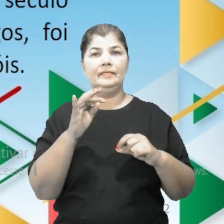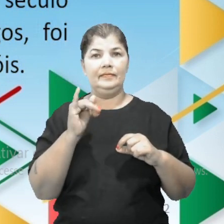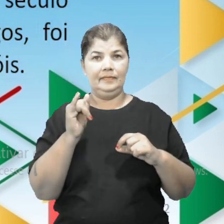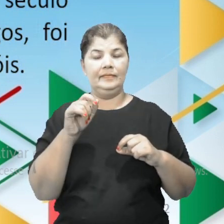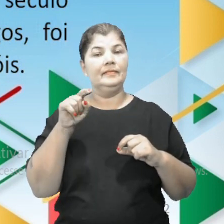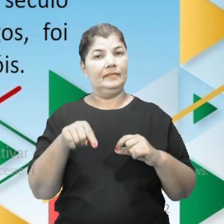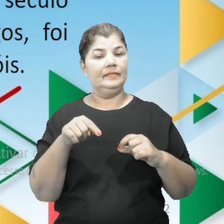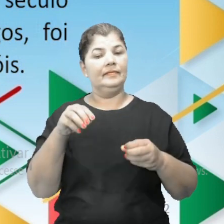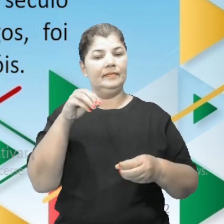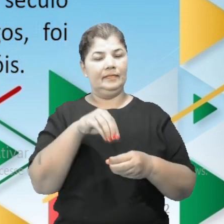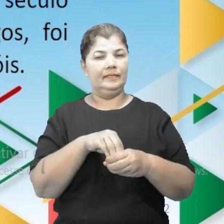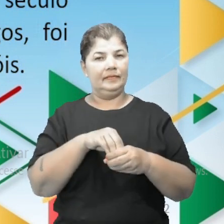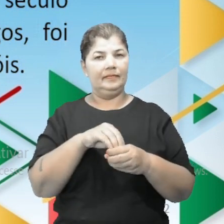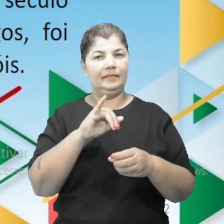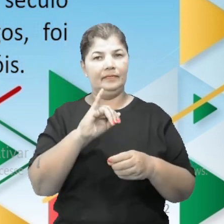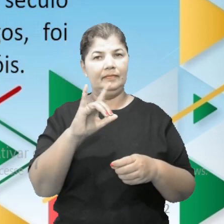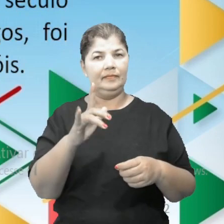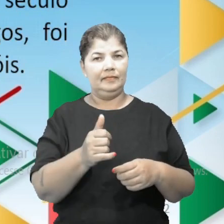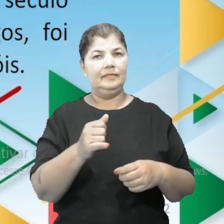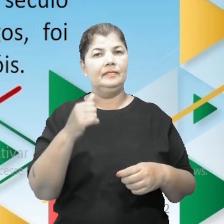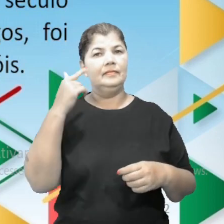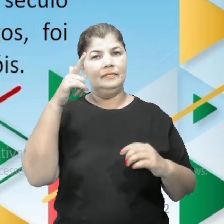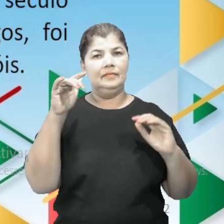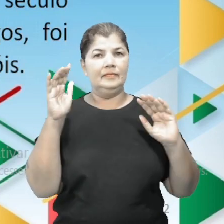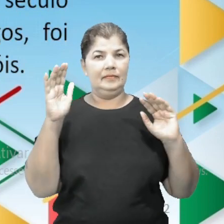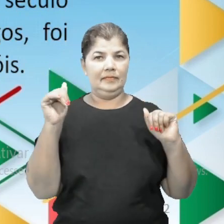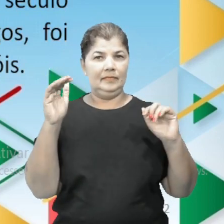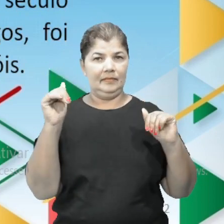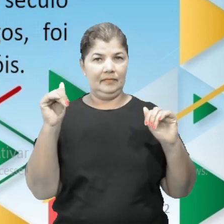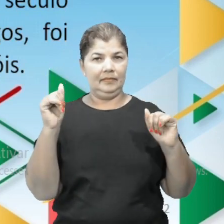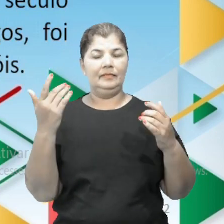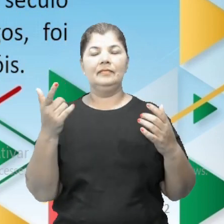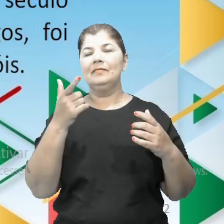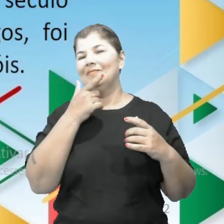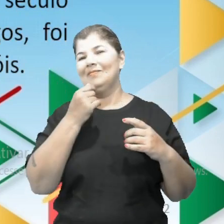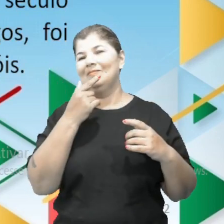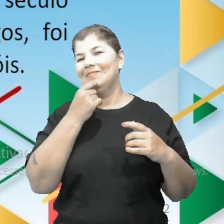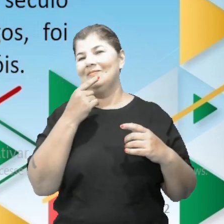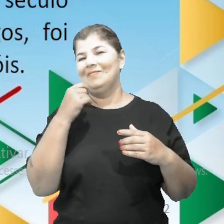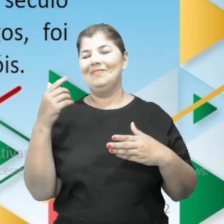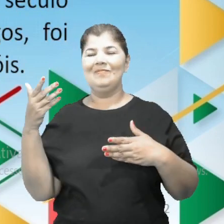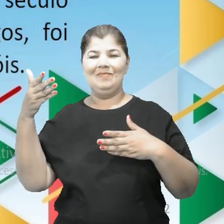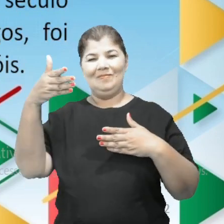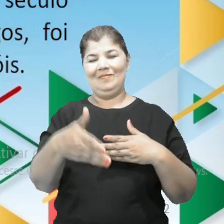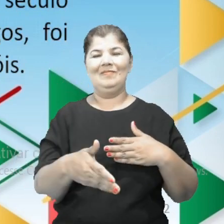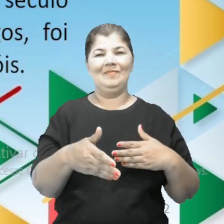Hispaniola, né? Onde Colombo aportou em